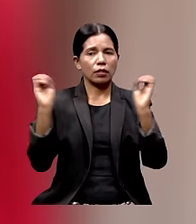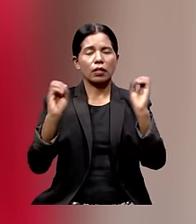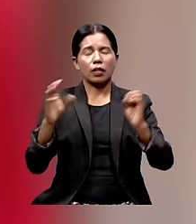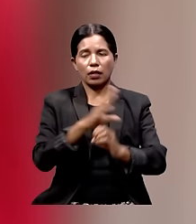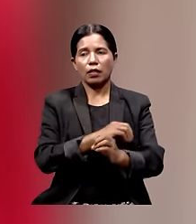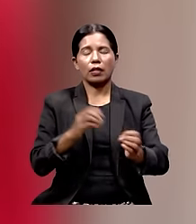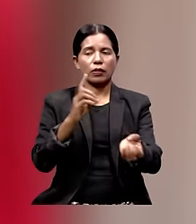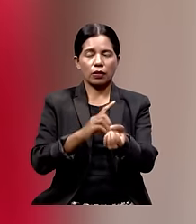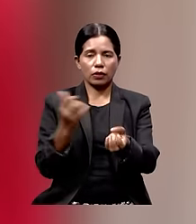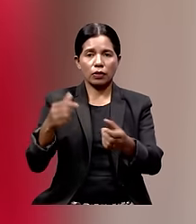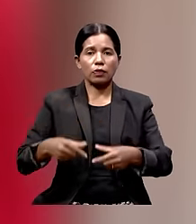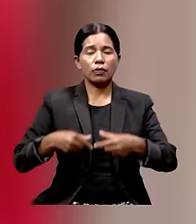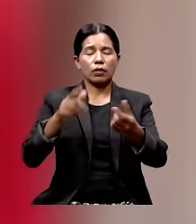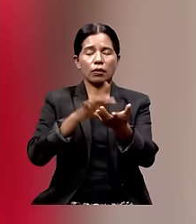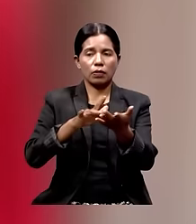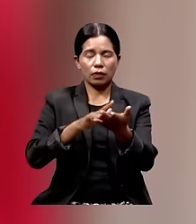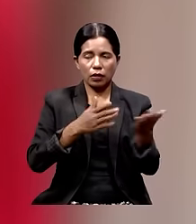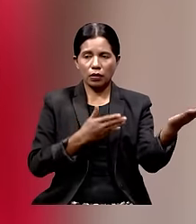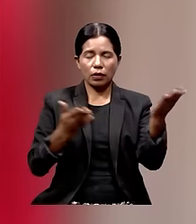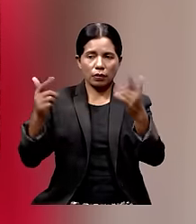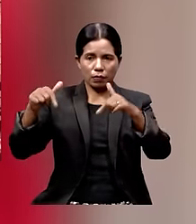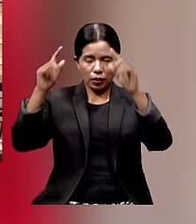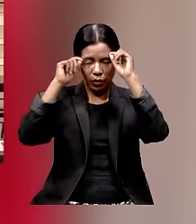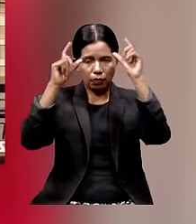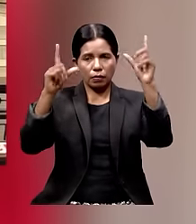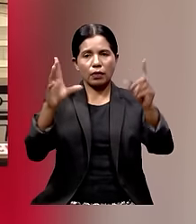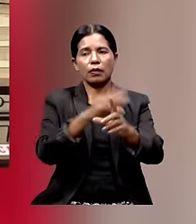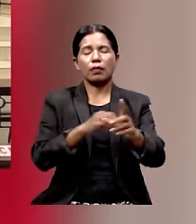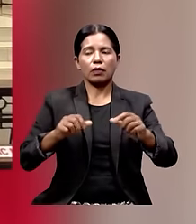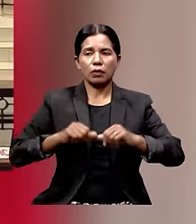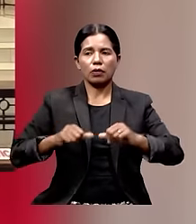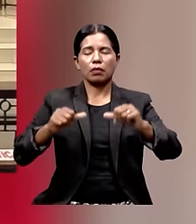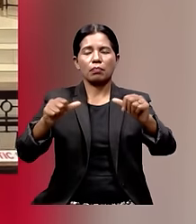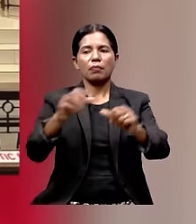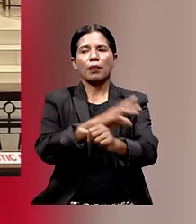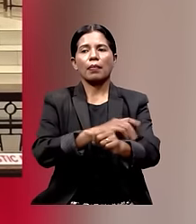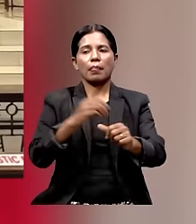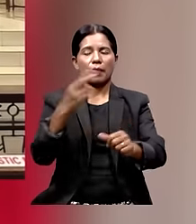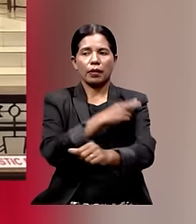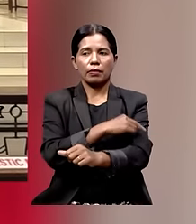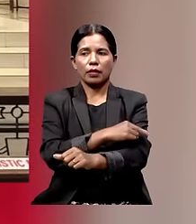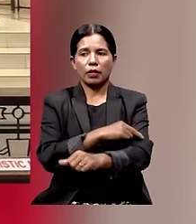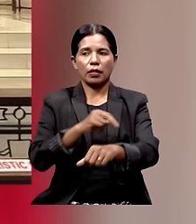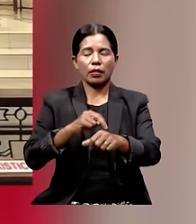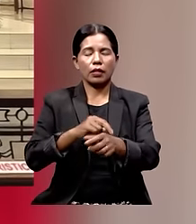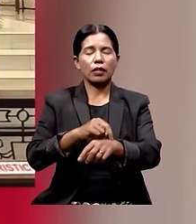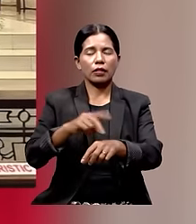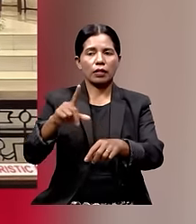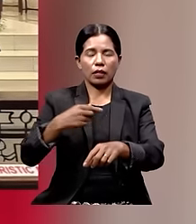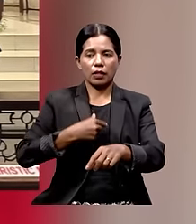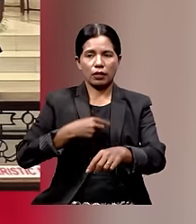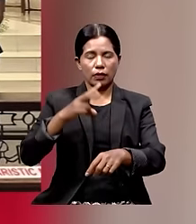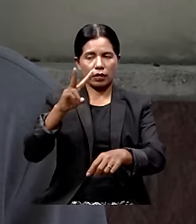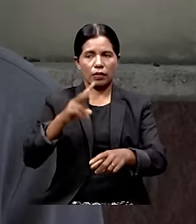no médico siro fode tai moro ko di haruka fila paciente atu continua halo tratamento i Hospital Nacional Guido Valadares.